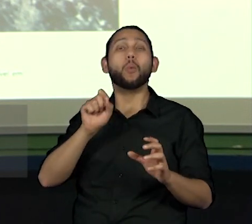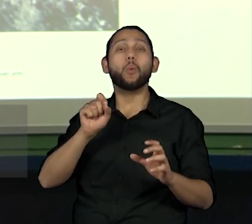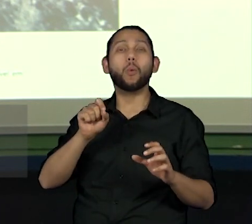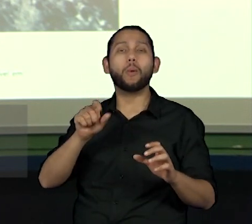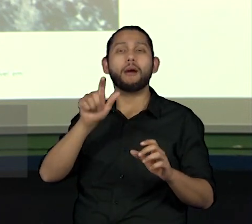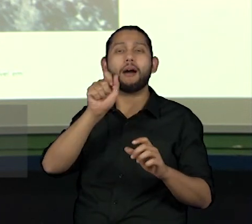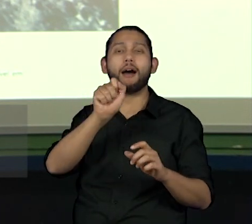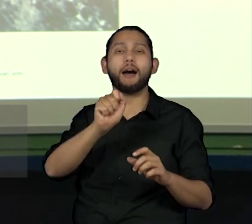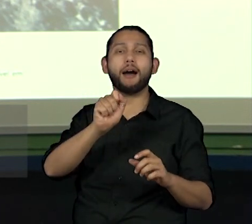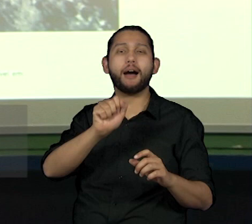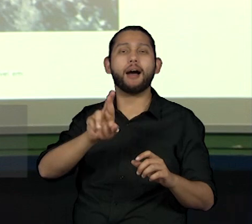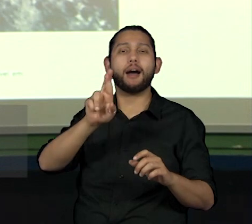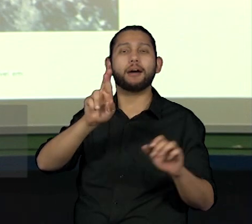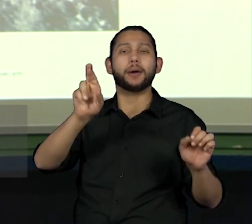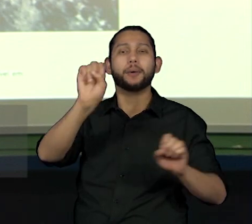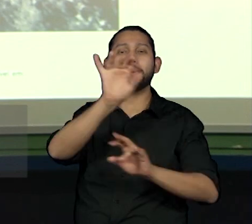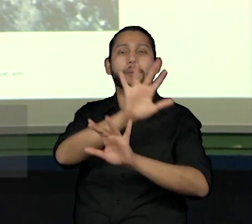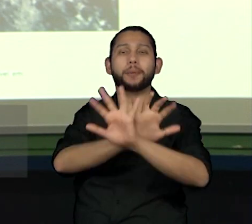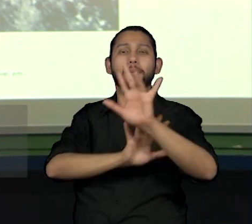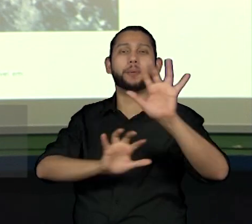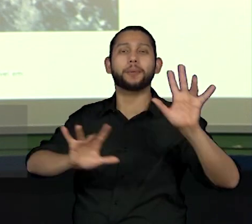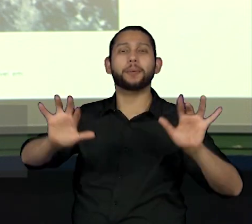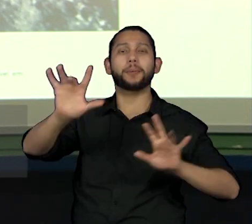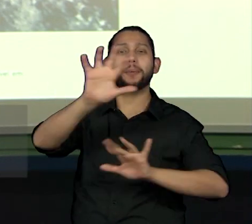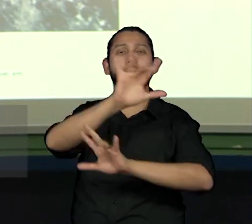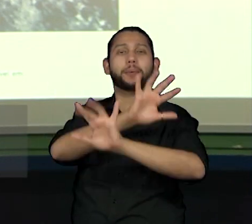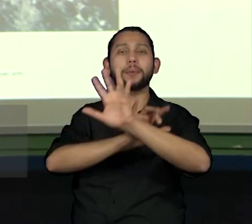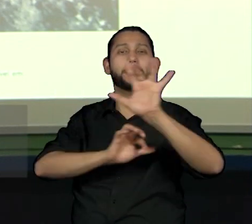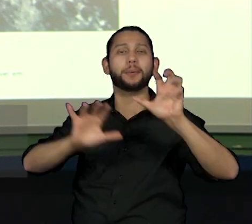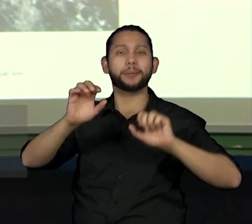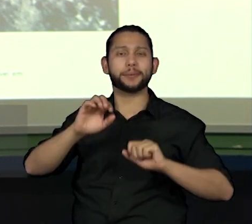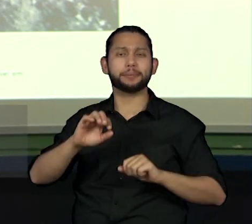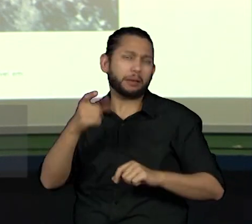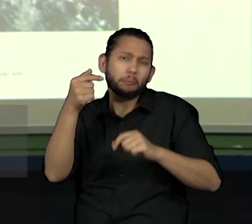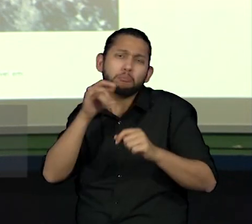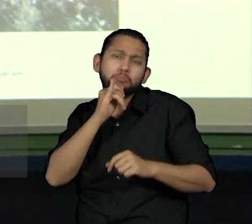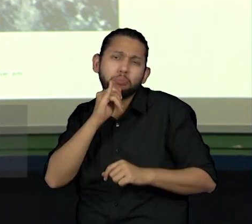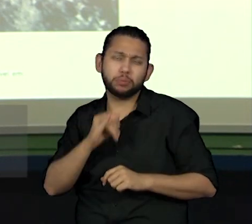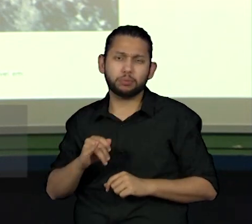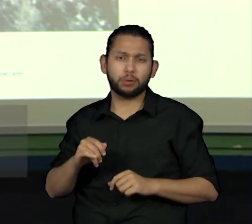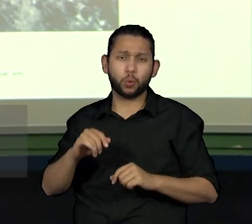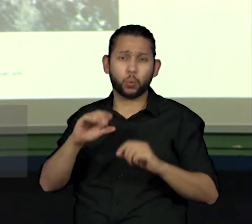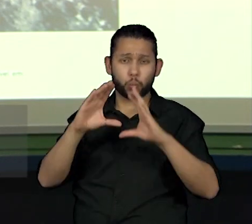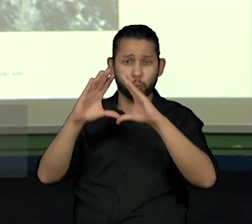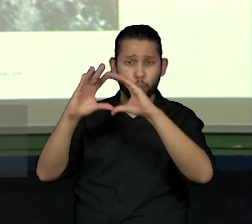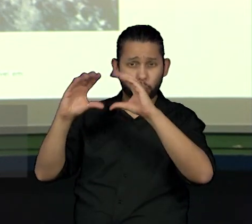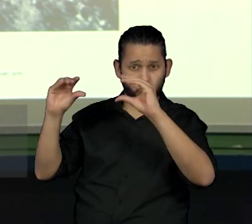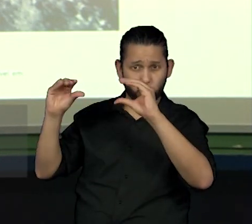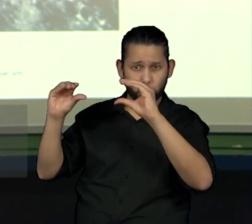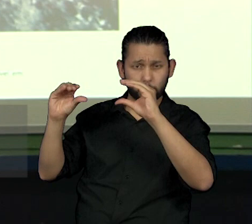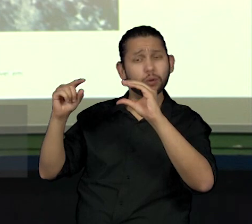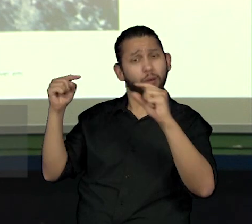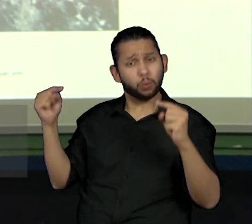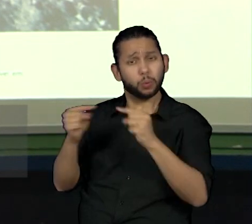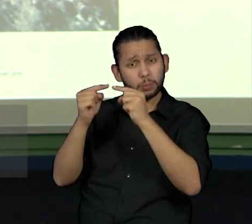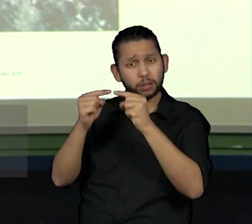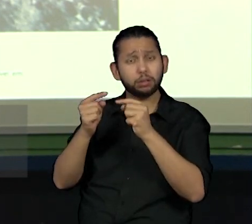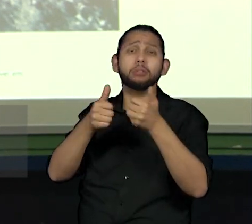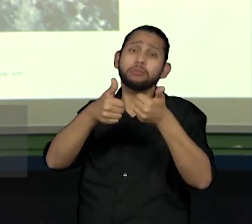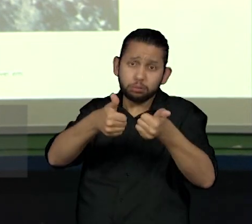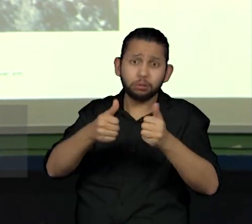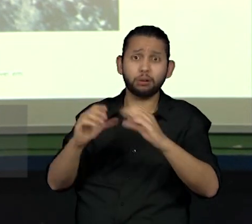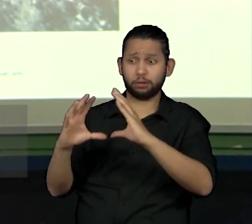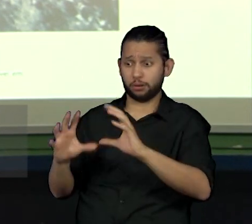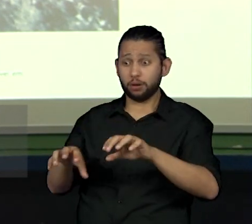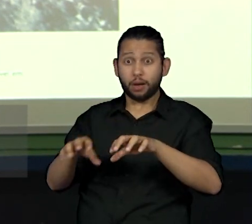a formação de nuvens é um movimento da atmosfera? Sim, é um movimento da atmosfera, relacionado à hidrosfera. Né?